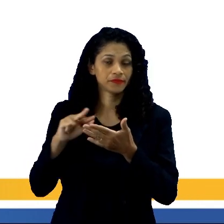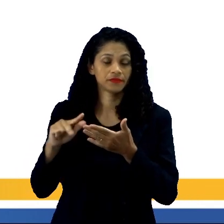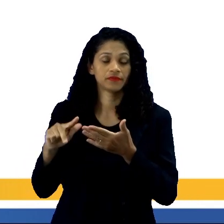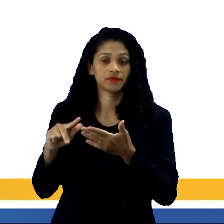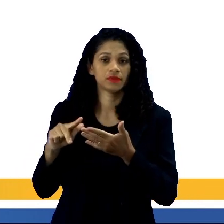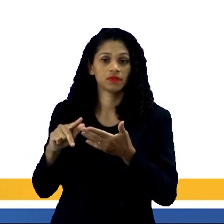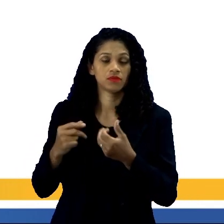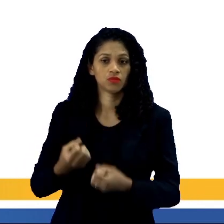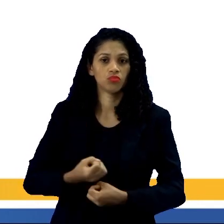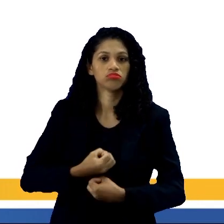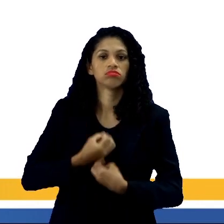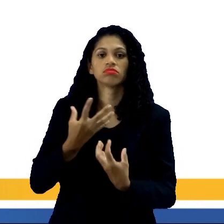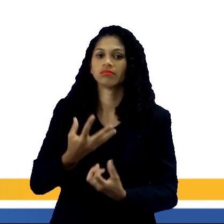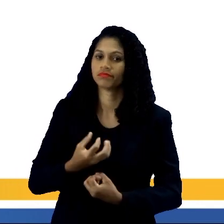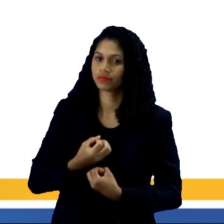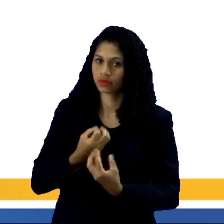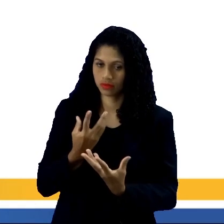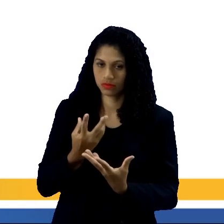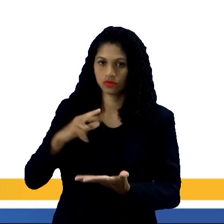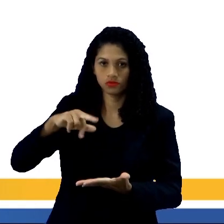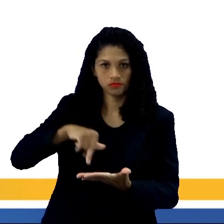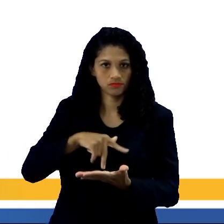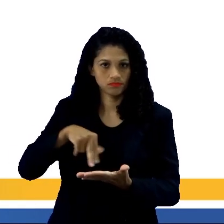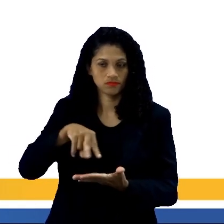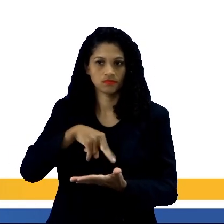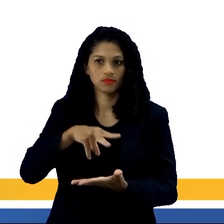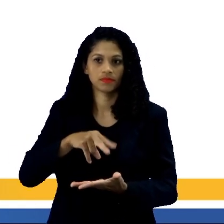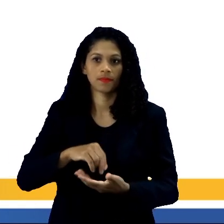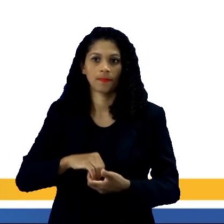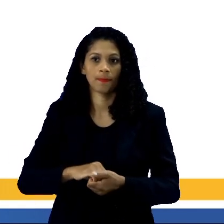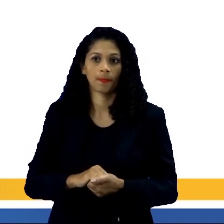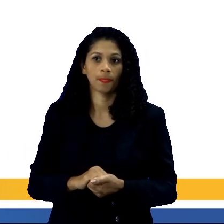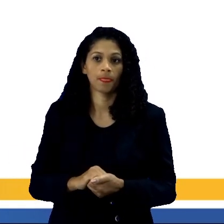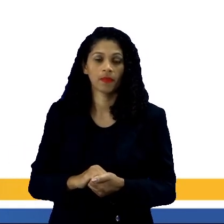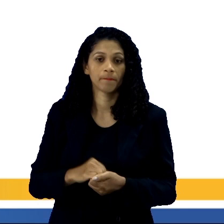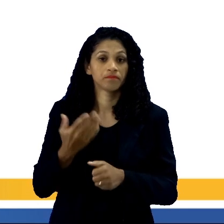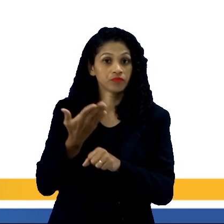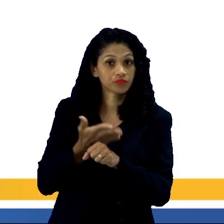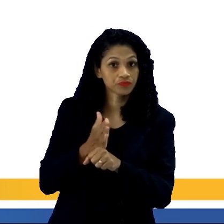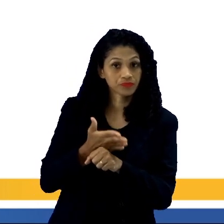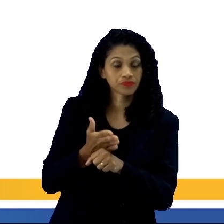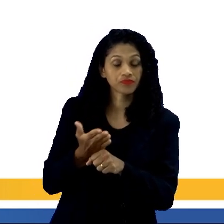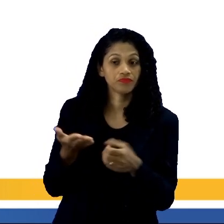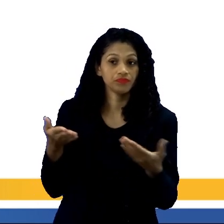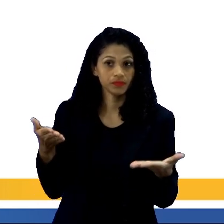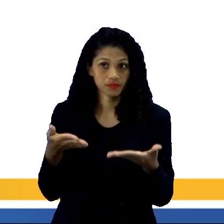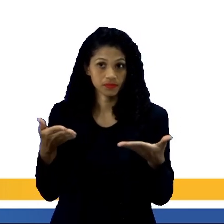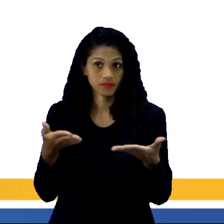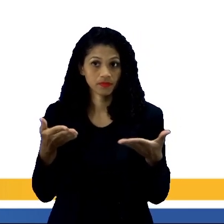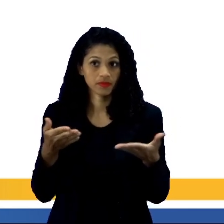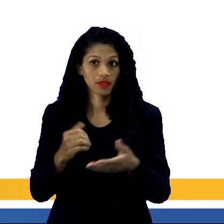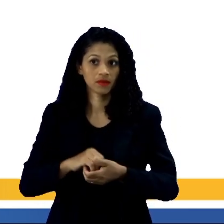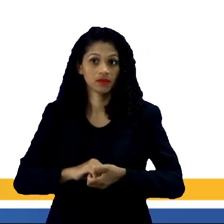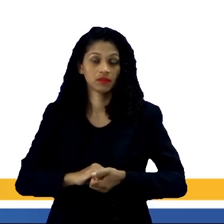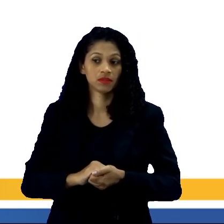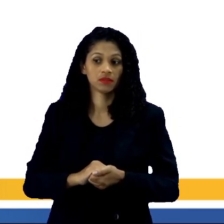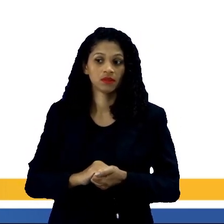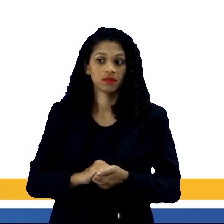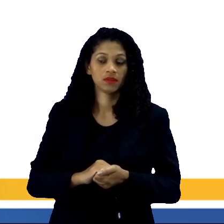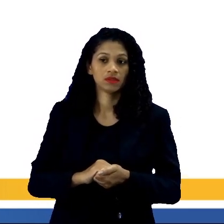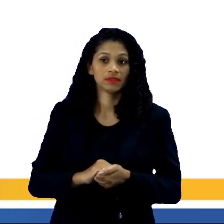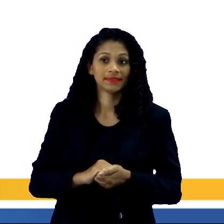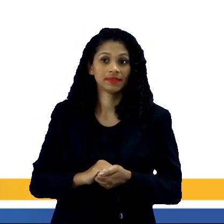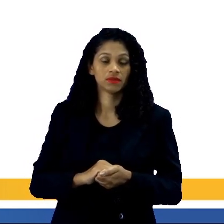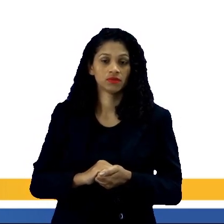de manifestações culturais dançantes, tranquilo? Aqui a gente já tem um exercício, como a gente tem pouco tempo, eu vou deixar na tela, você